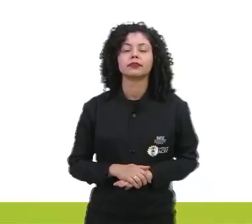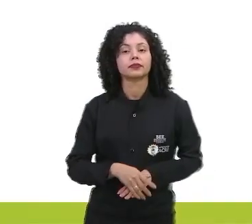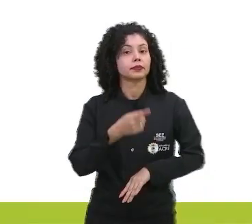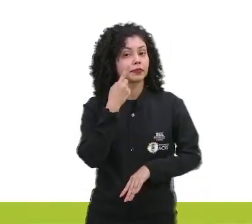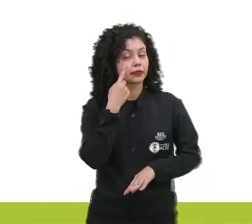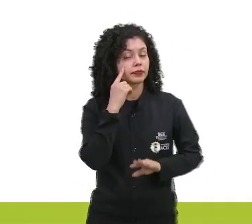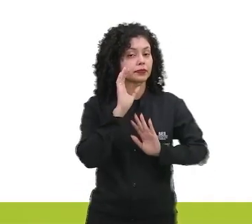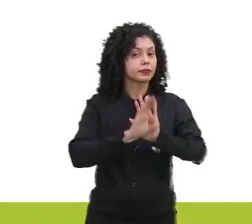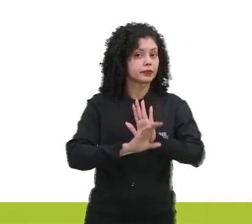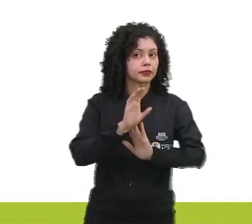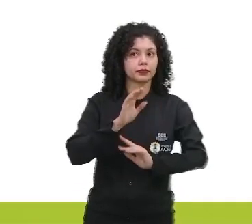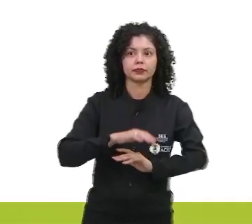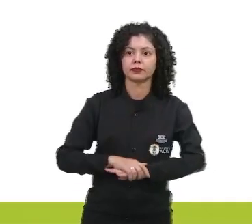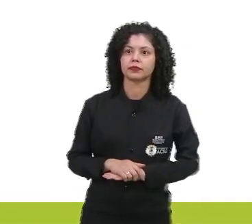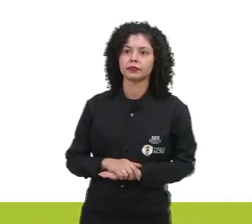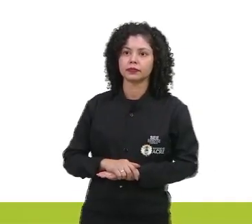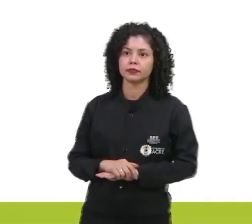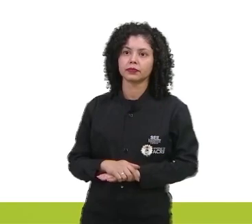conceito.